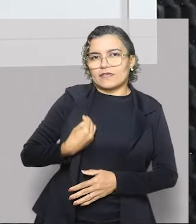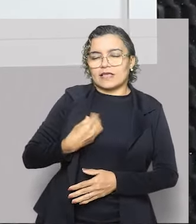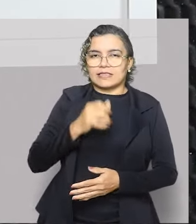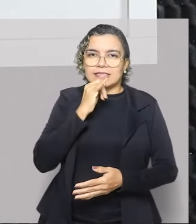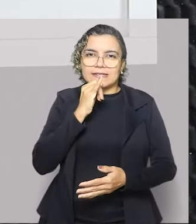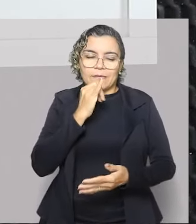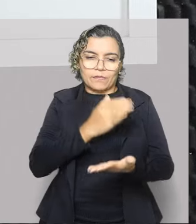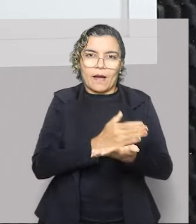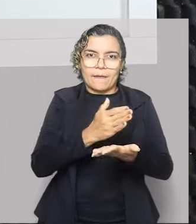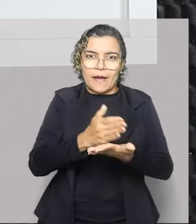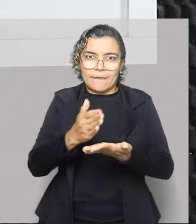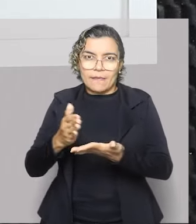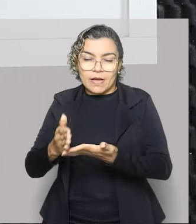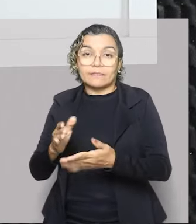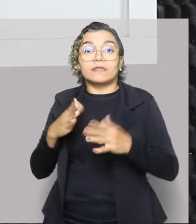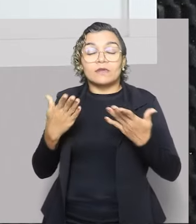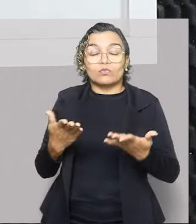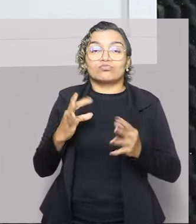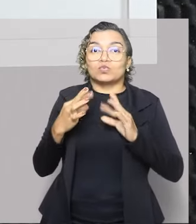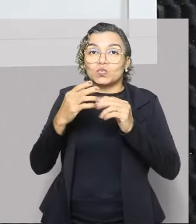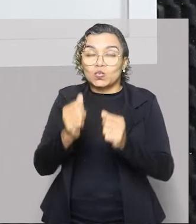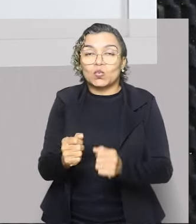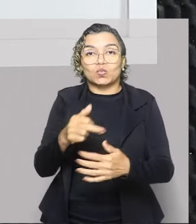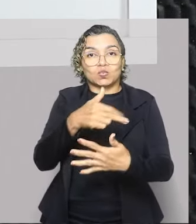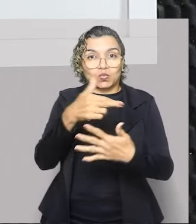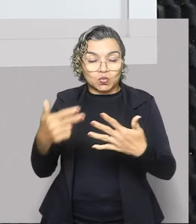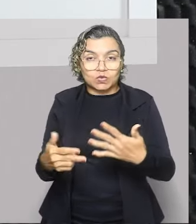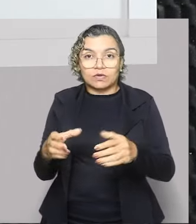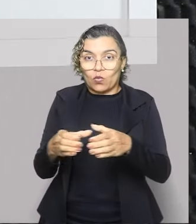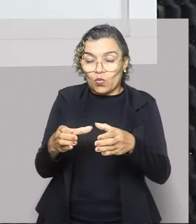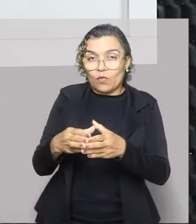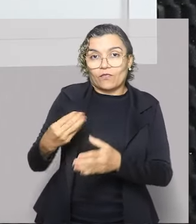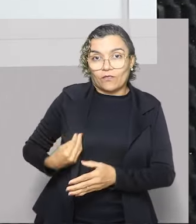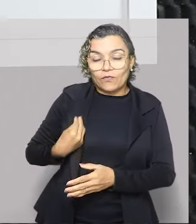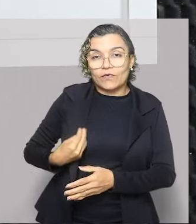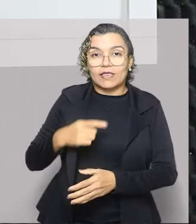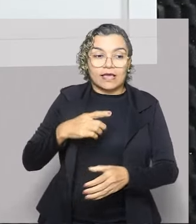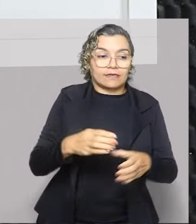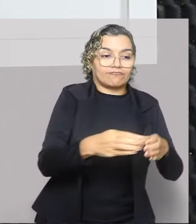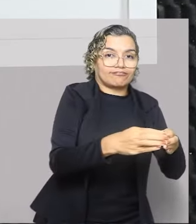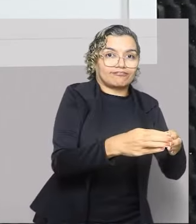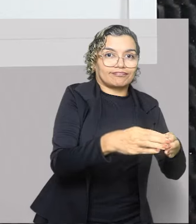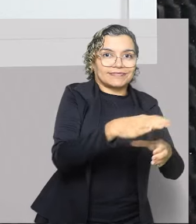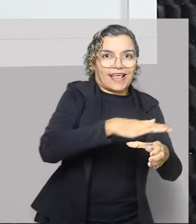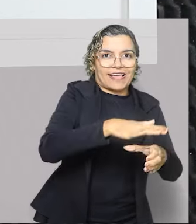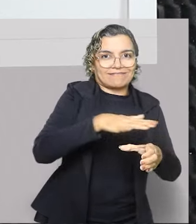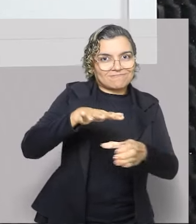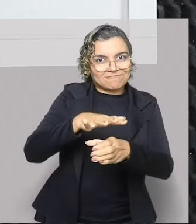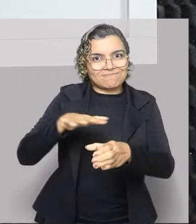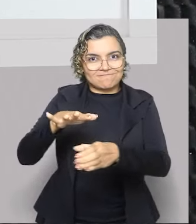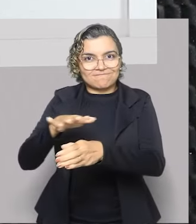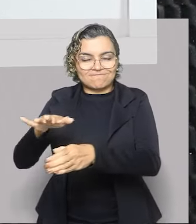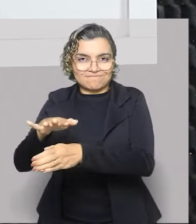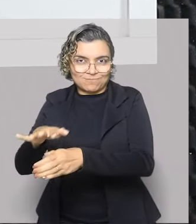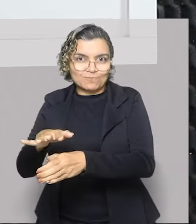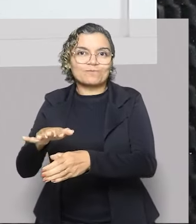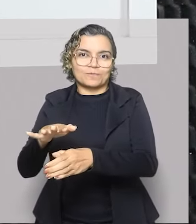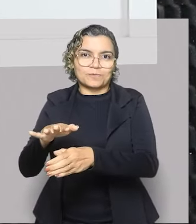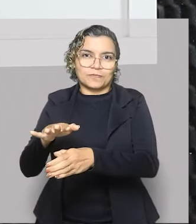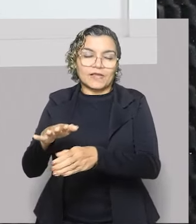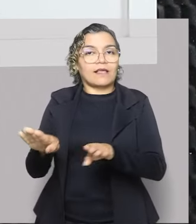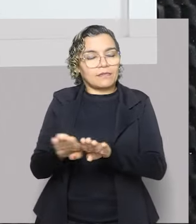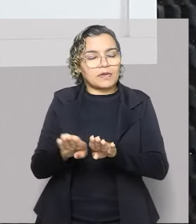então todo organismo aí que você conhece tá dentro de um desses reinos ou está contemplado em alguns desses